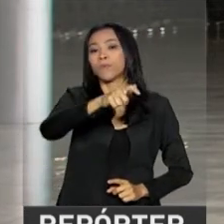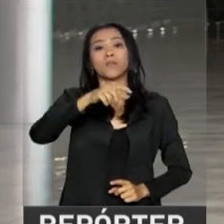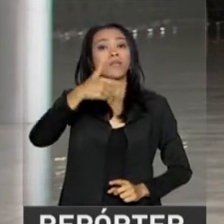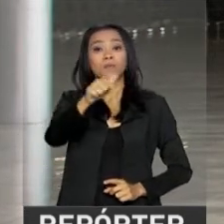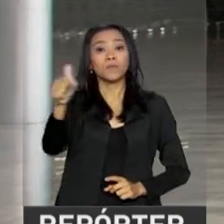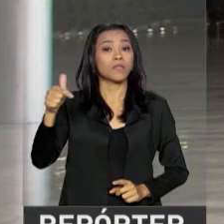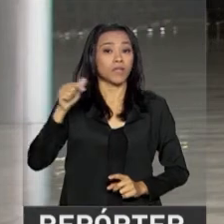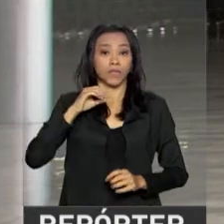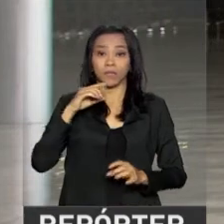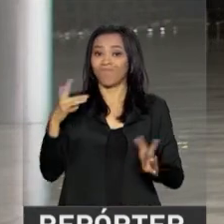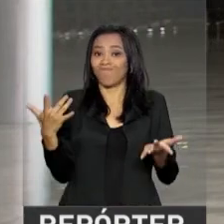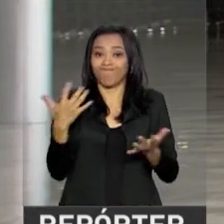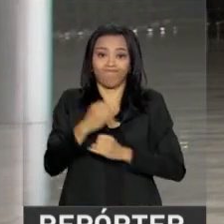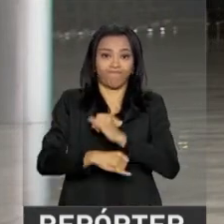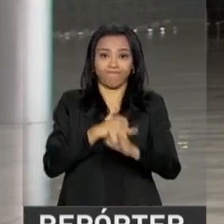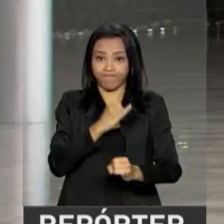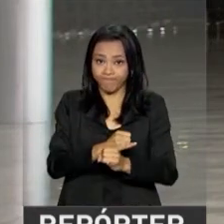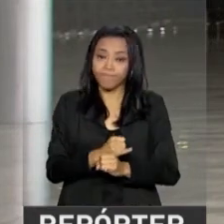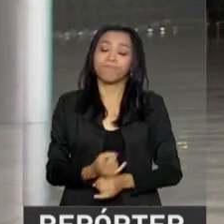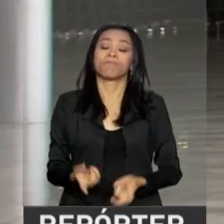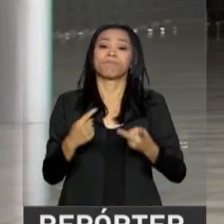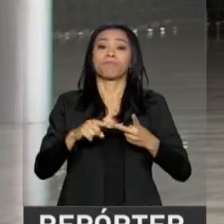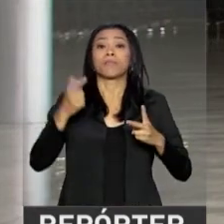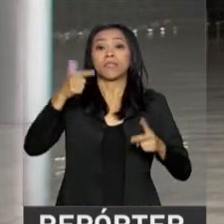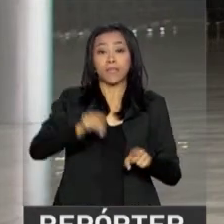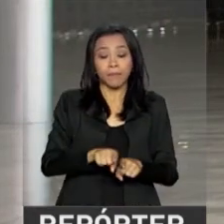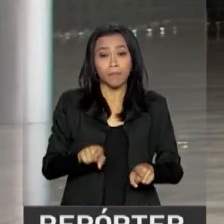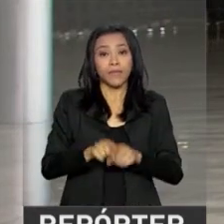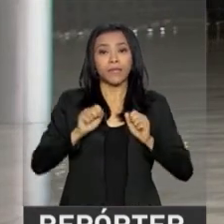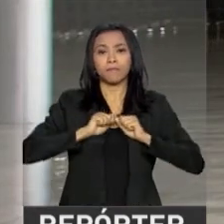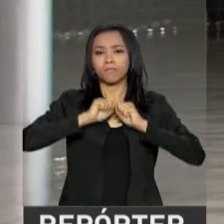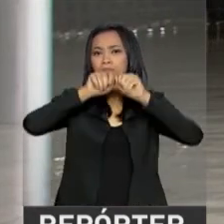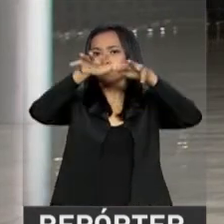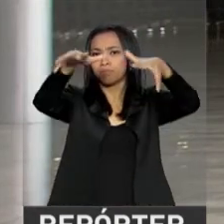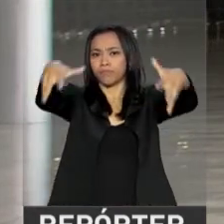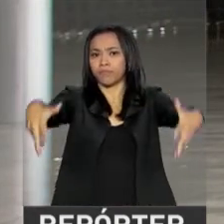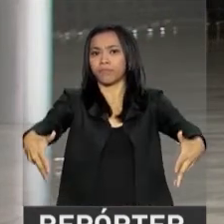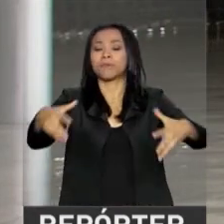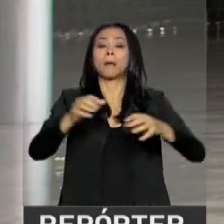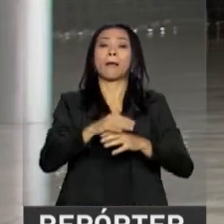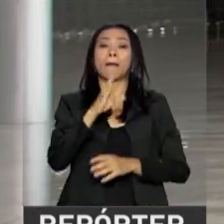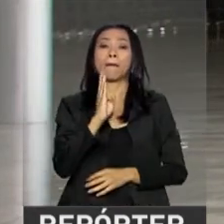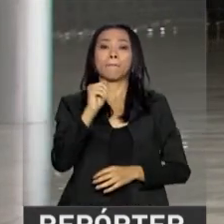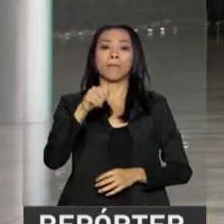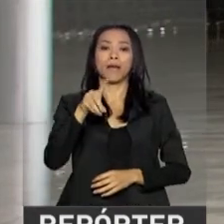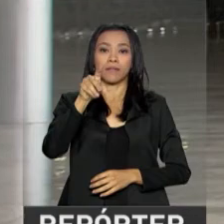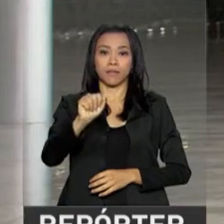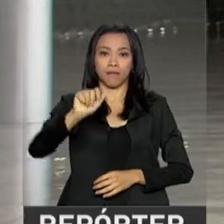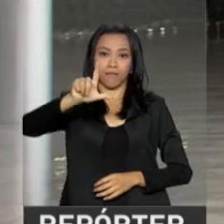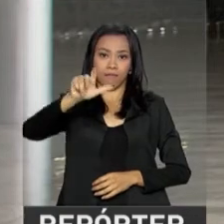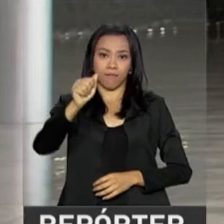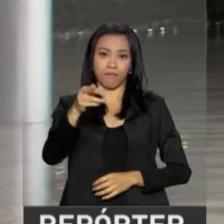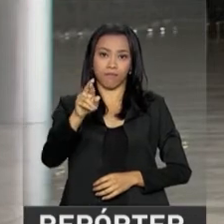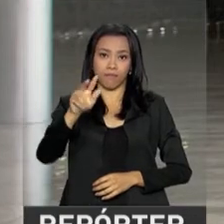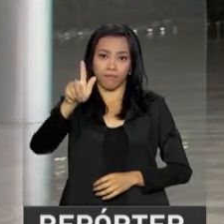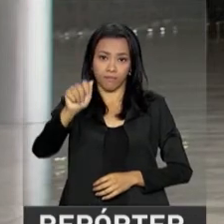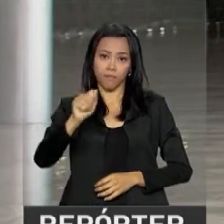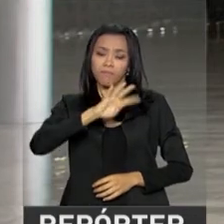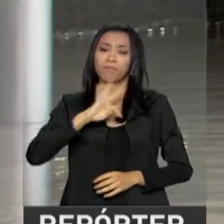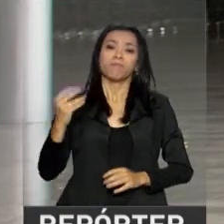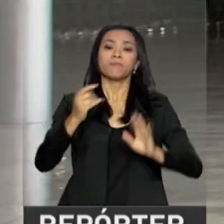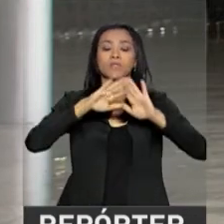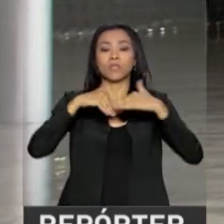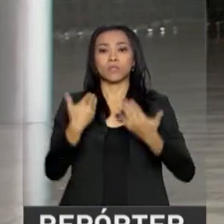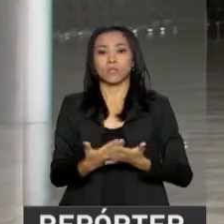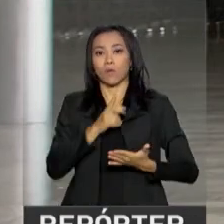no programa também está prevista a instalação de banda larga em todas as escolas do país com 7 mil delas recebendo